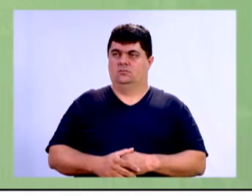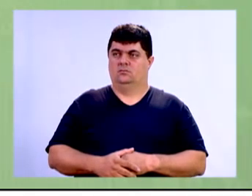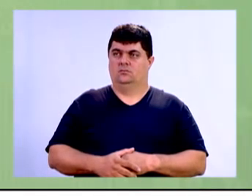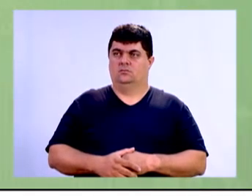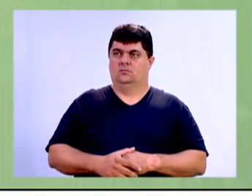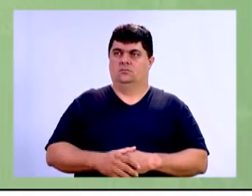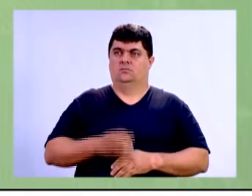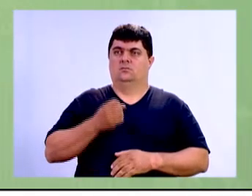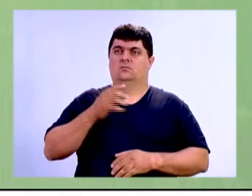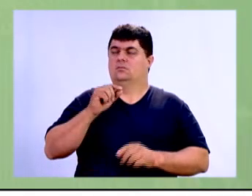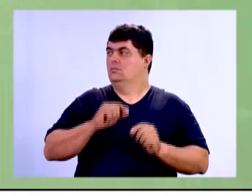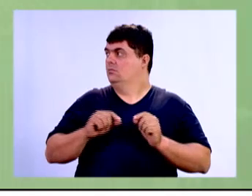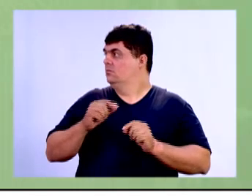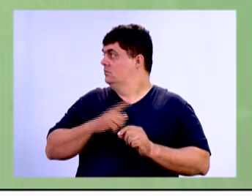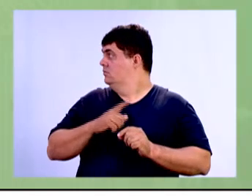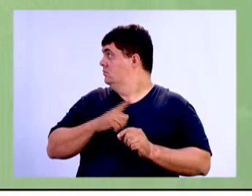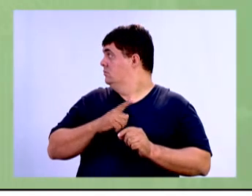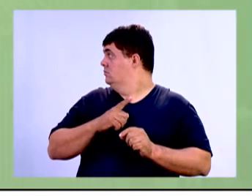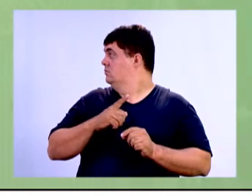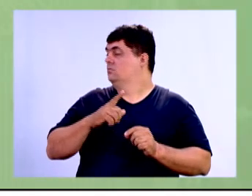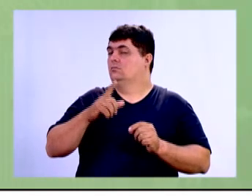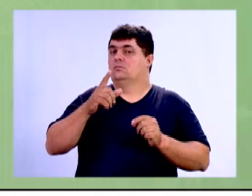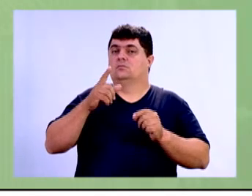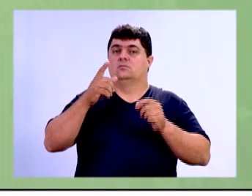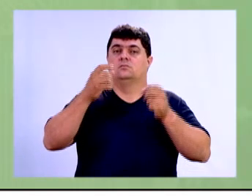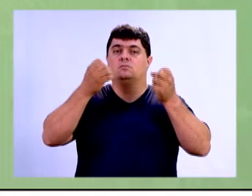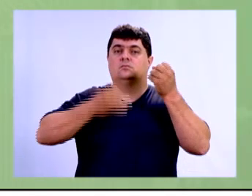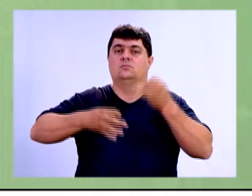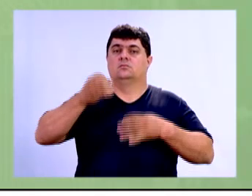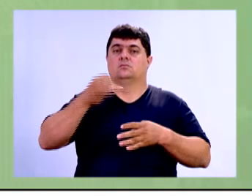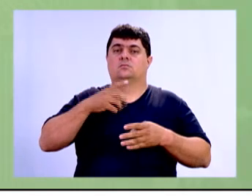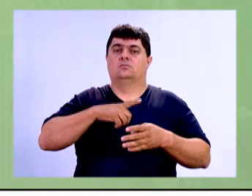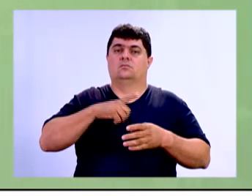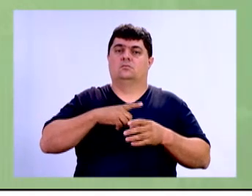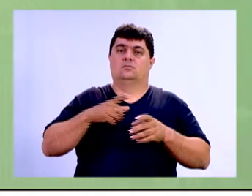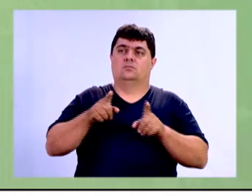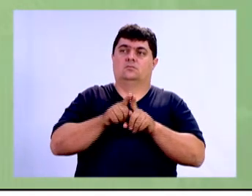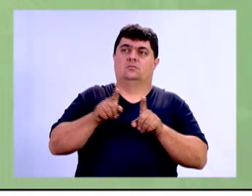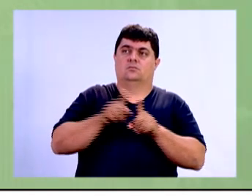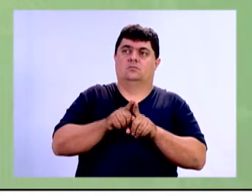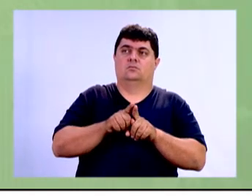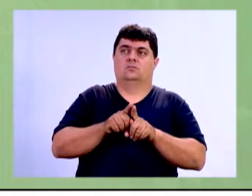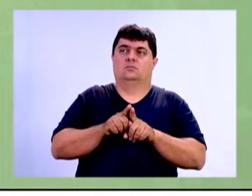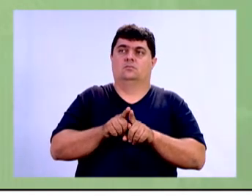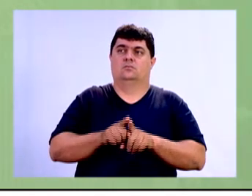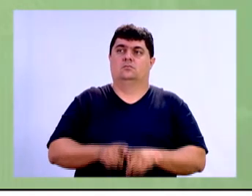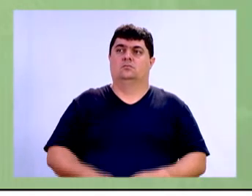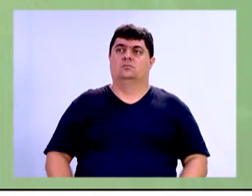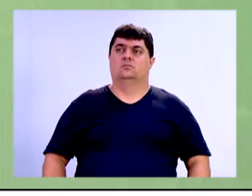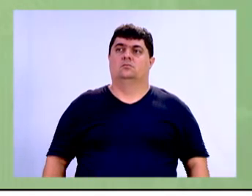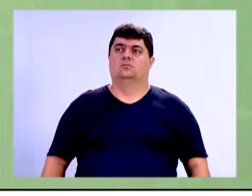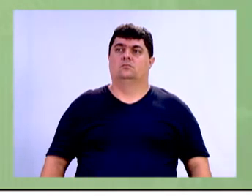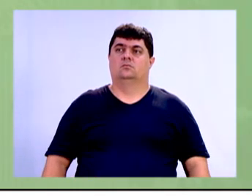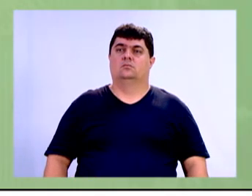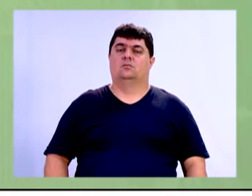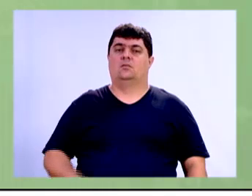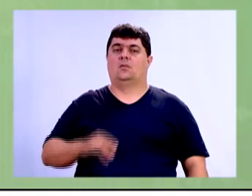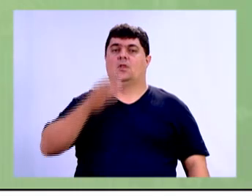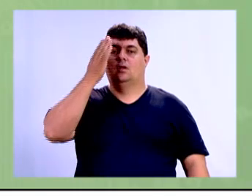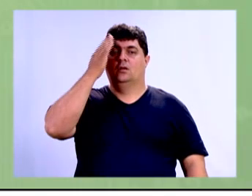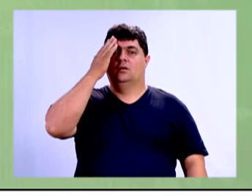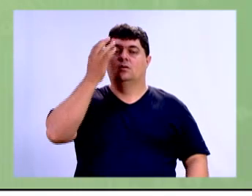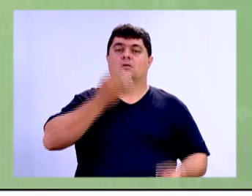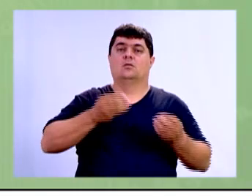Bem, o que são métodos? Nós temos classes abstratas, mas nós temos também métodos abstratos. Vamos entender o que seriam